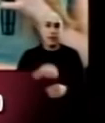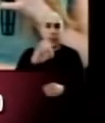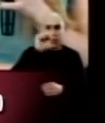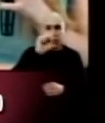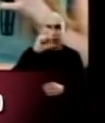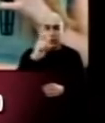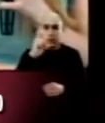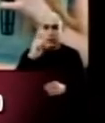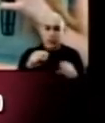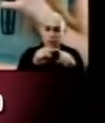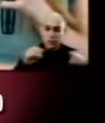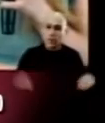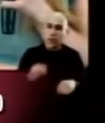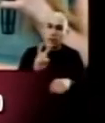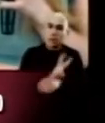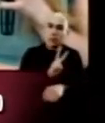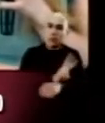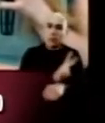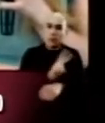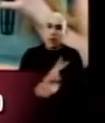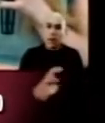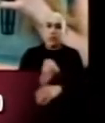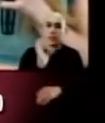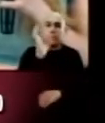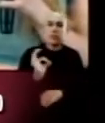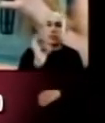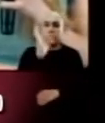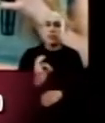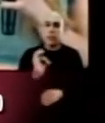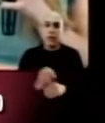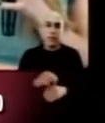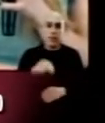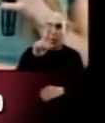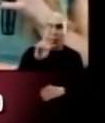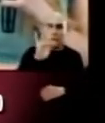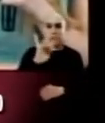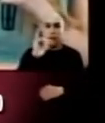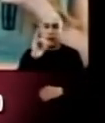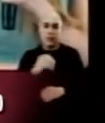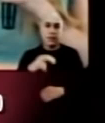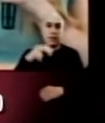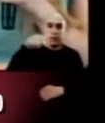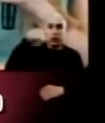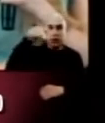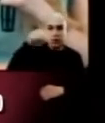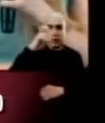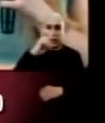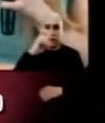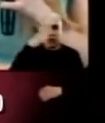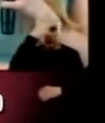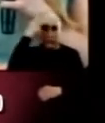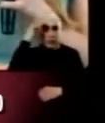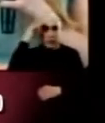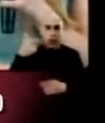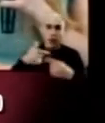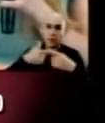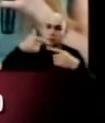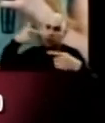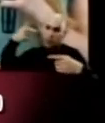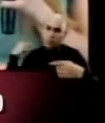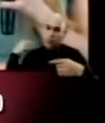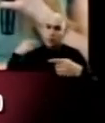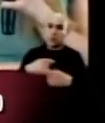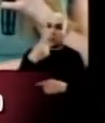85 em enfermaria. Vocês podem ver que esse percentual aí de UTI, 75 pessoas, algumas semanas atrás nós chegamos a